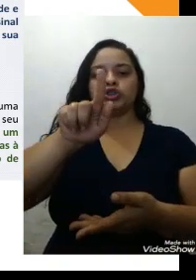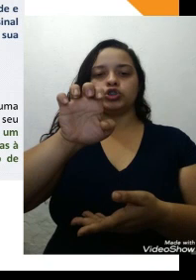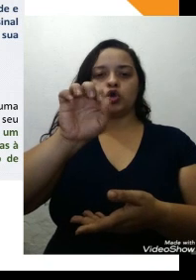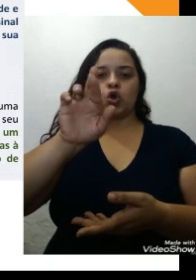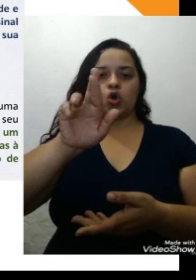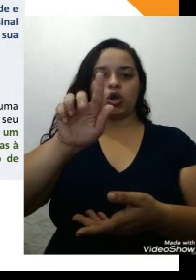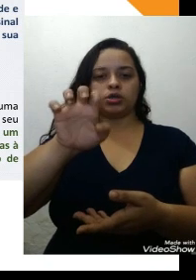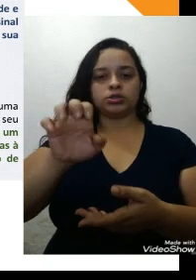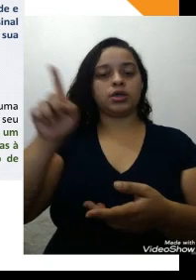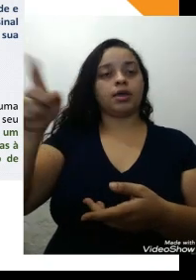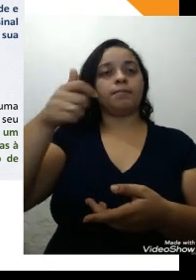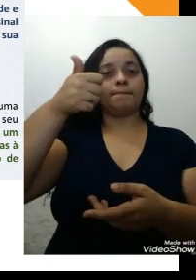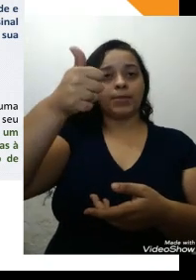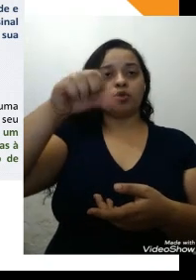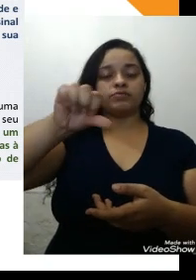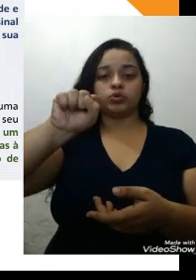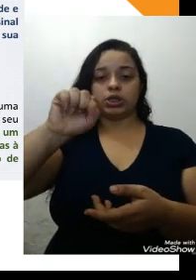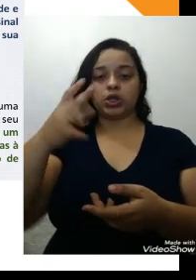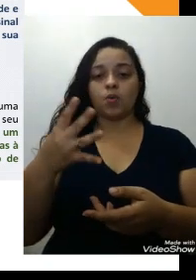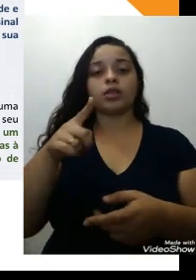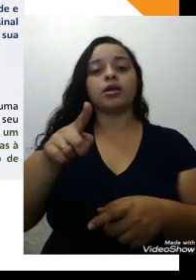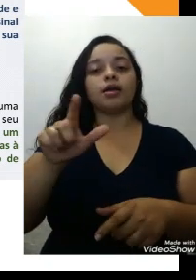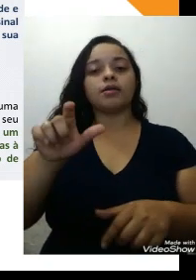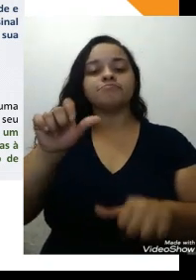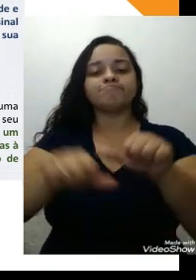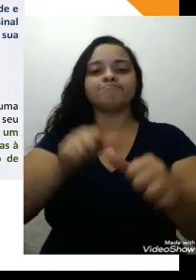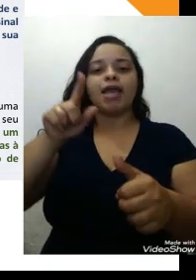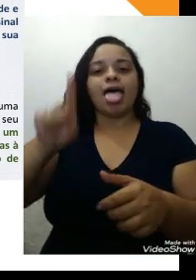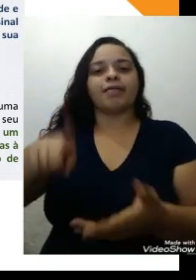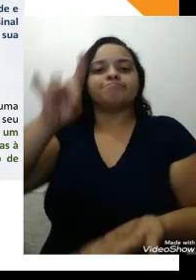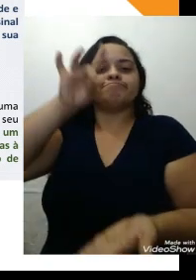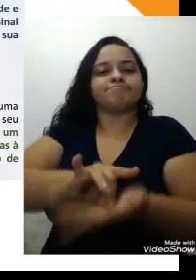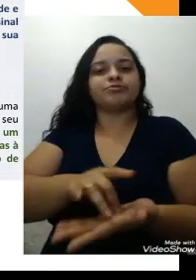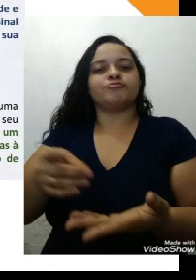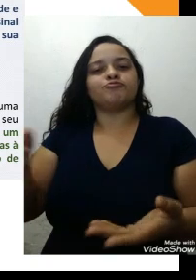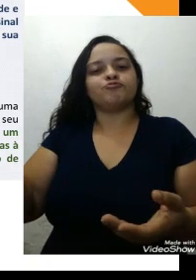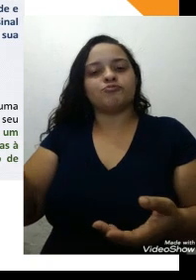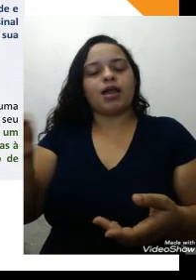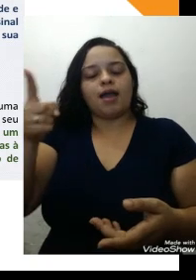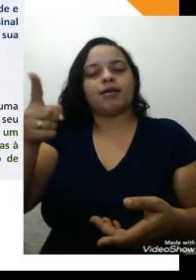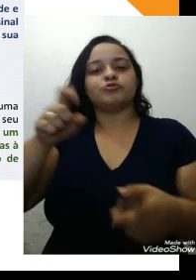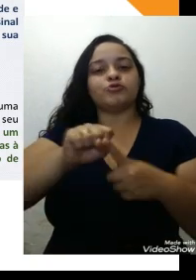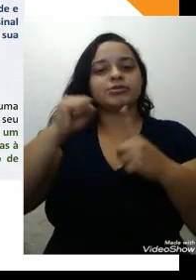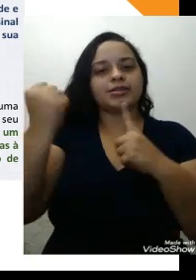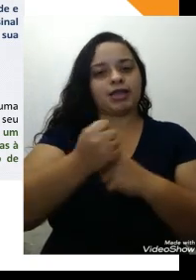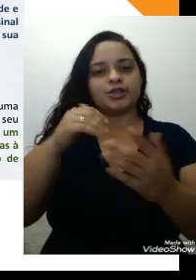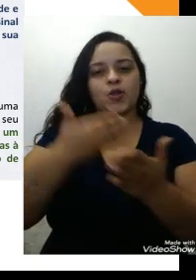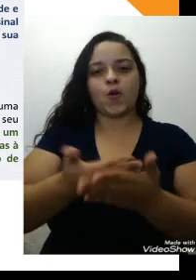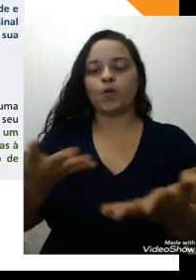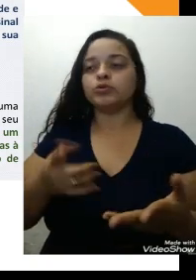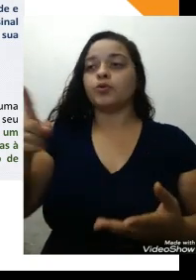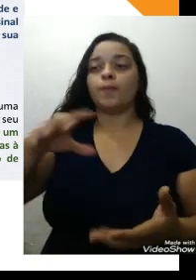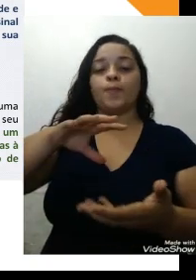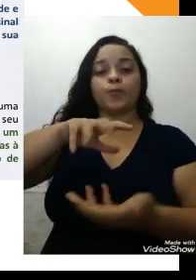em seu romance 1984 é o retrato mais bem acabado da sociedade totalitária. No